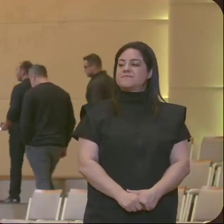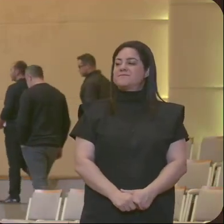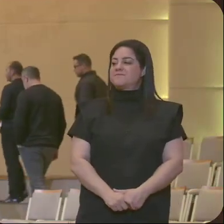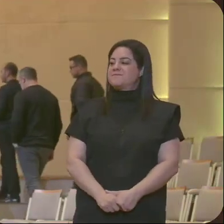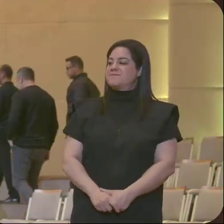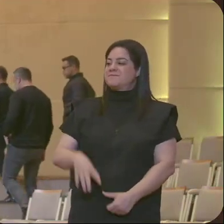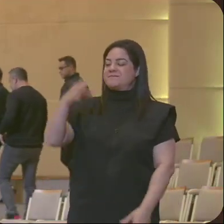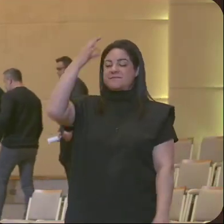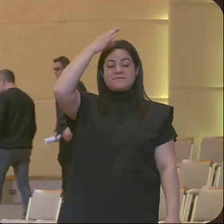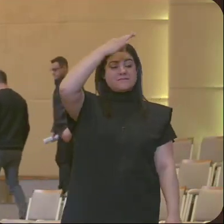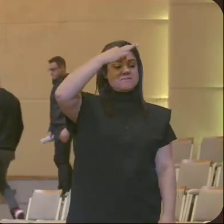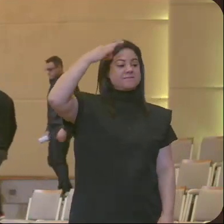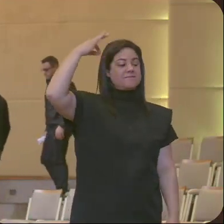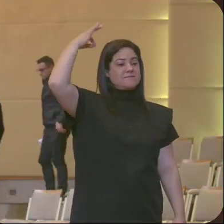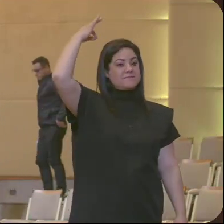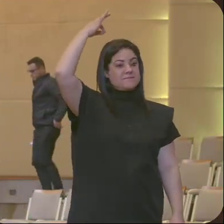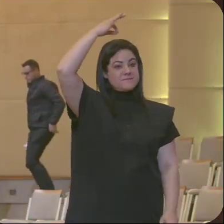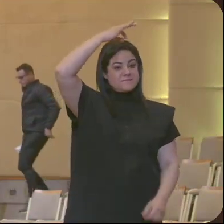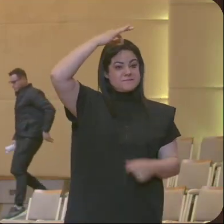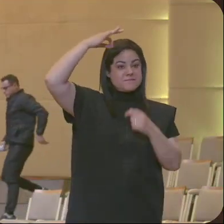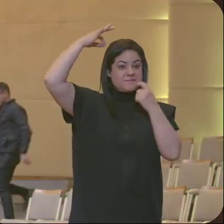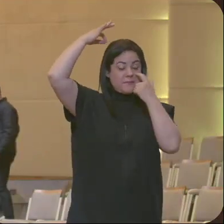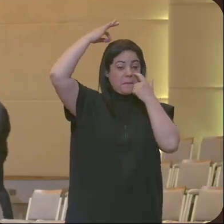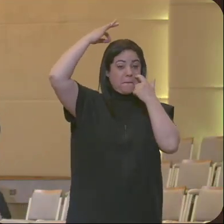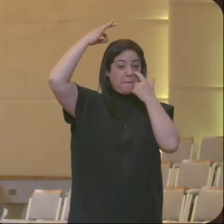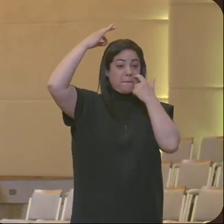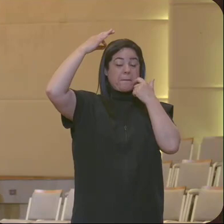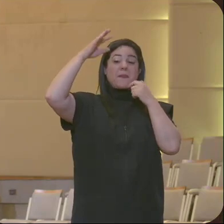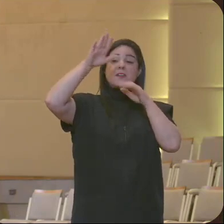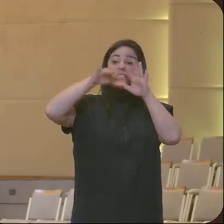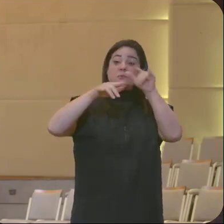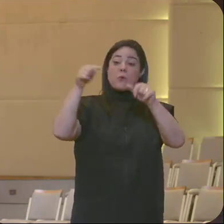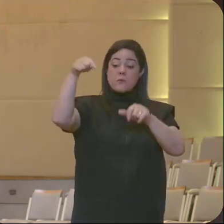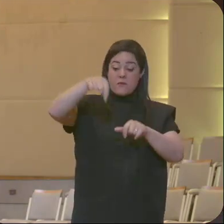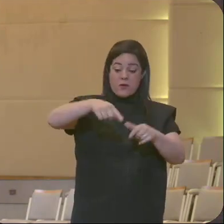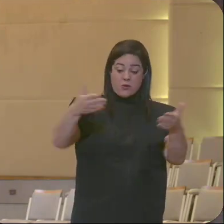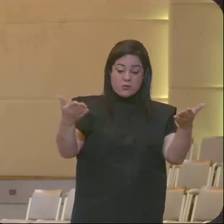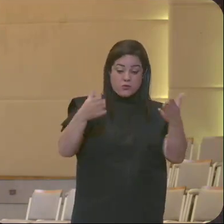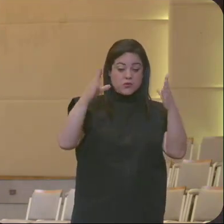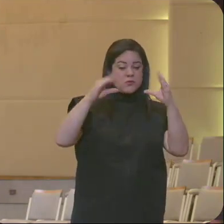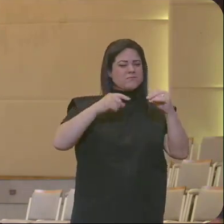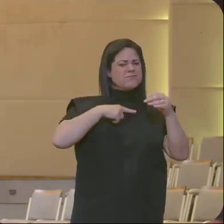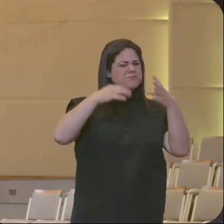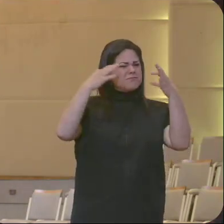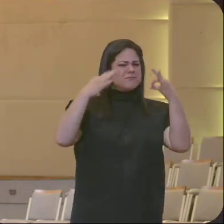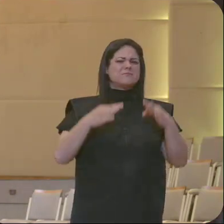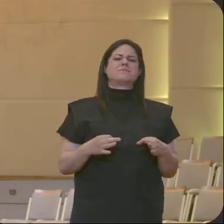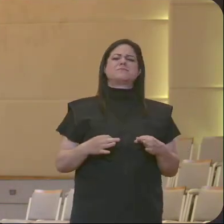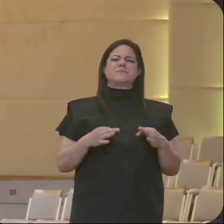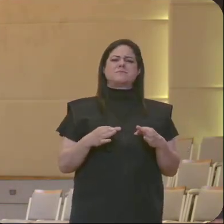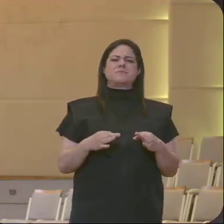Espírito Santo de Deus te conduziu aqui nessa noite, nesse culto. Eu tenho convicção disso.